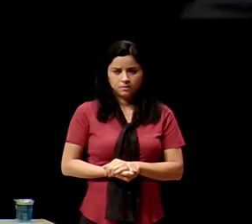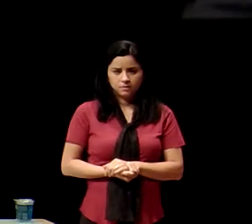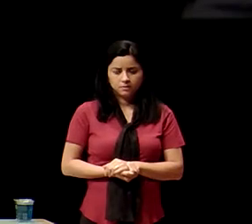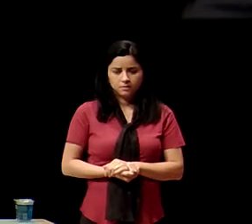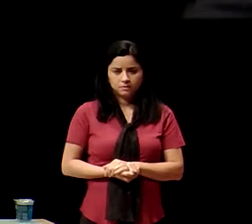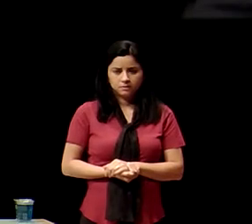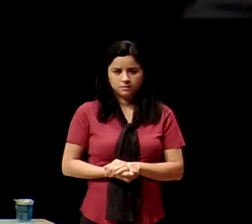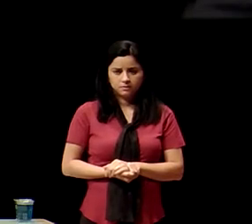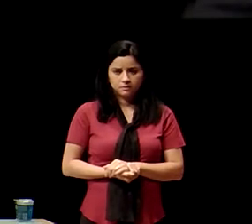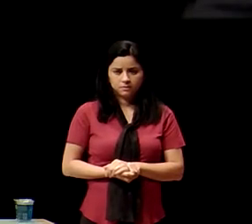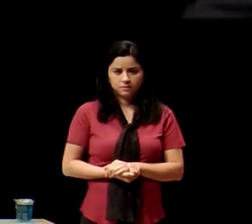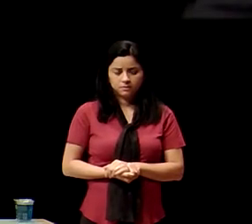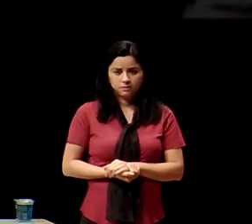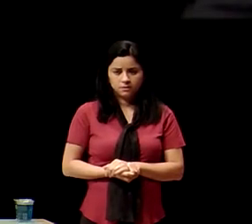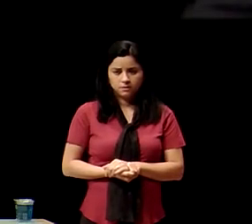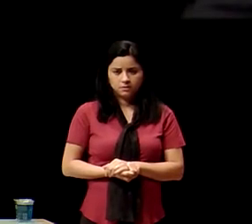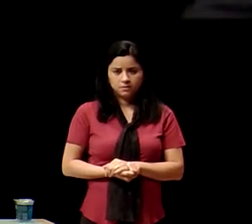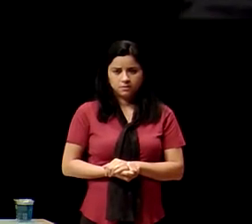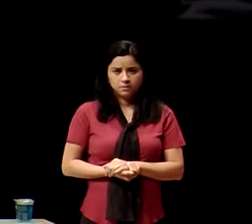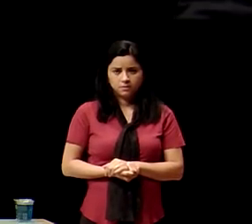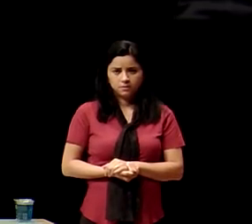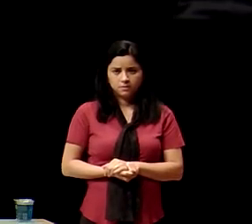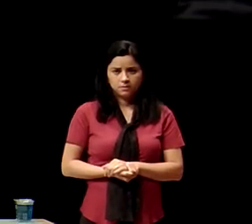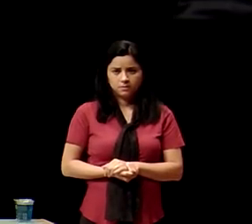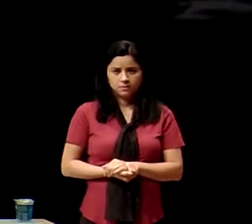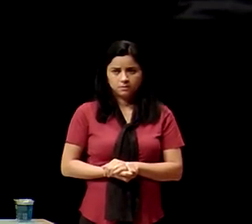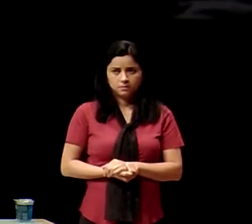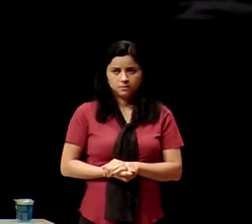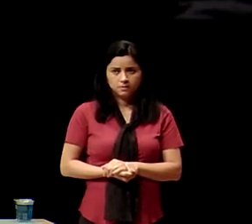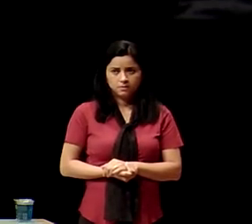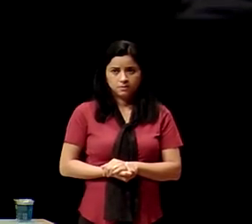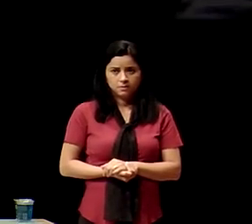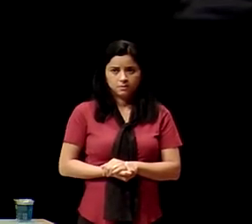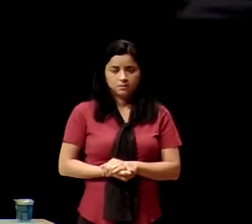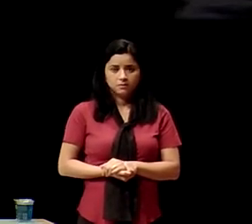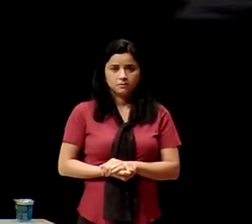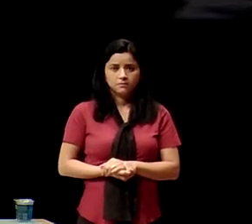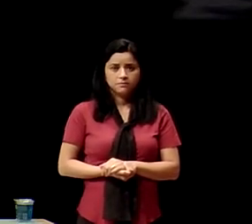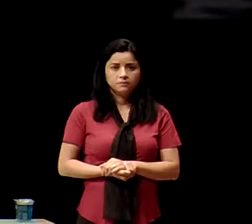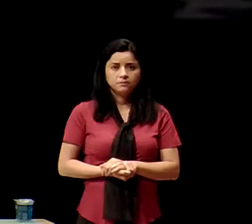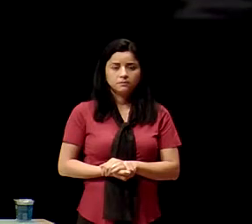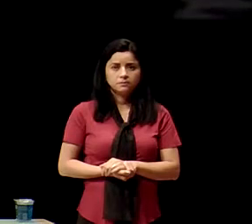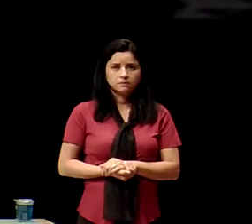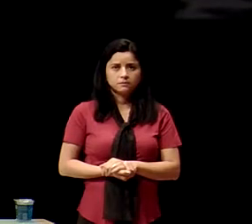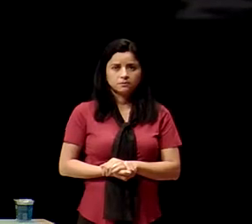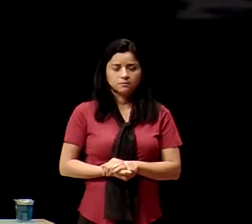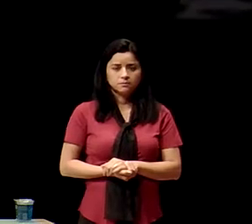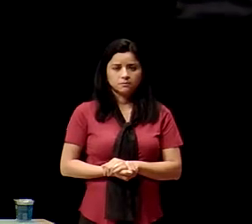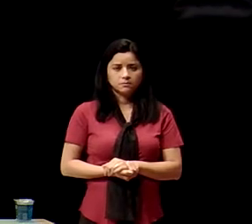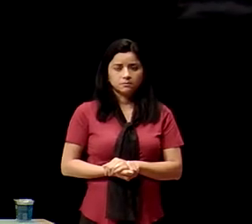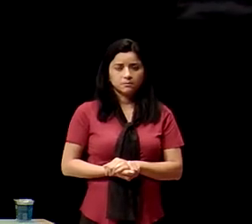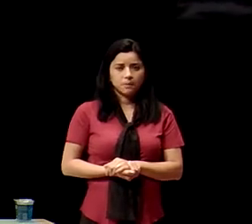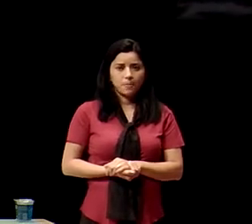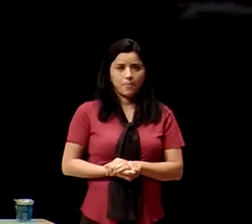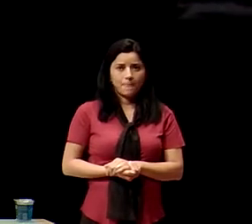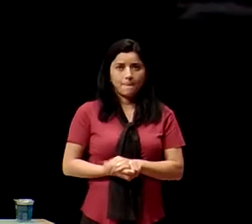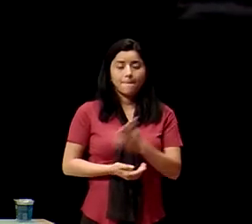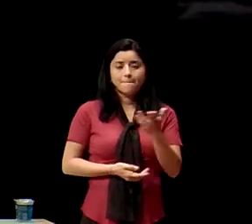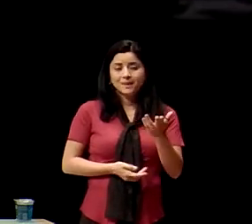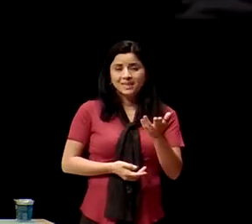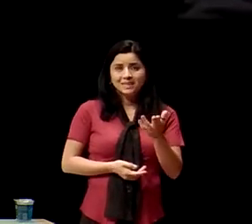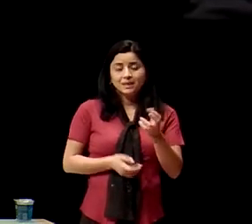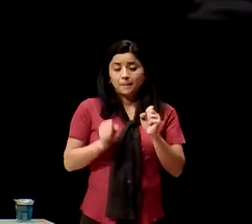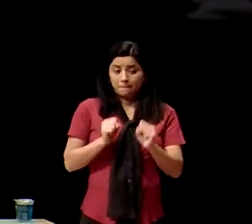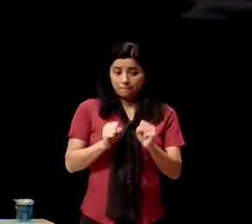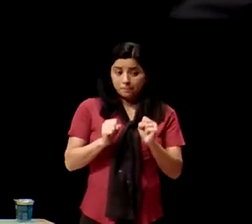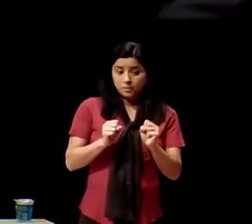in terms of a field of one profession or in terms of many professions. Ela pode